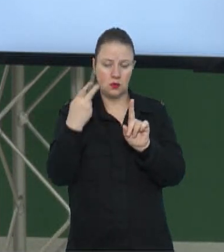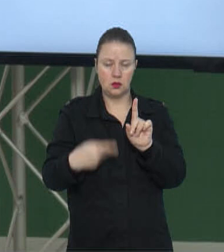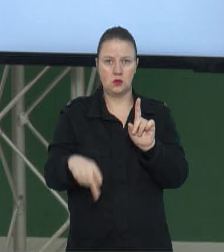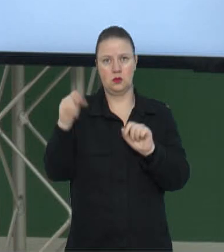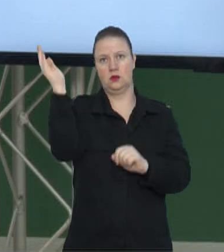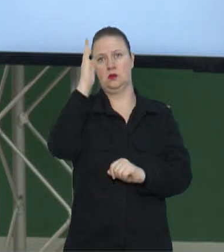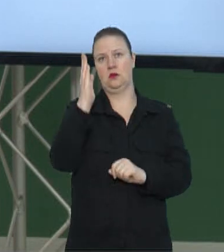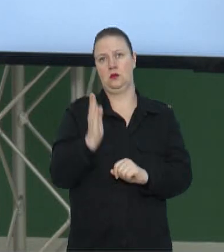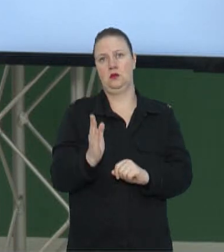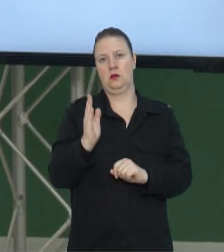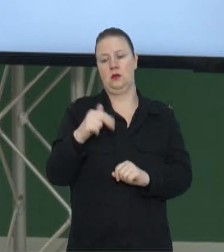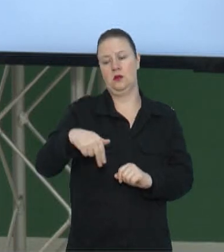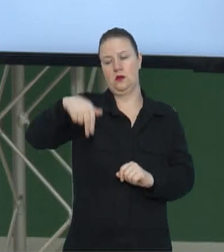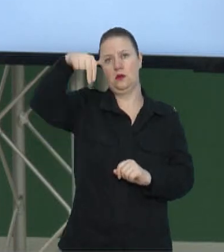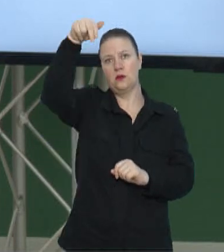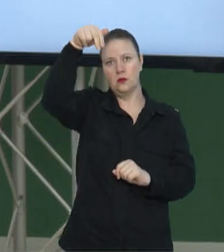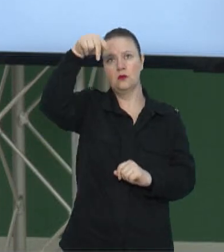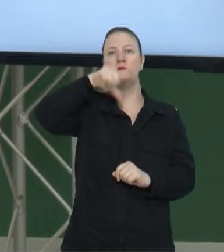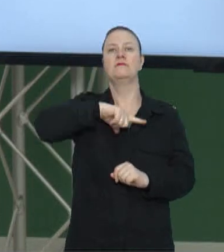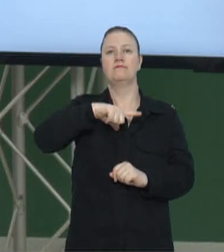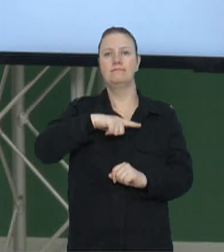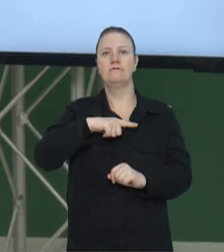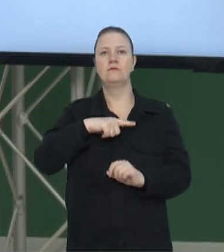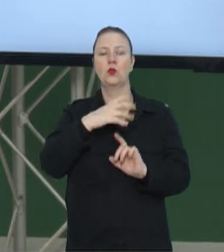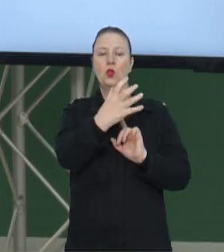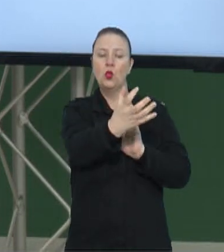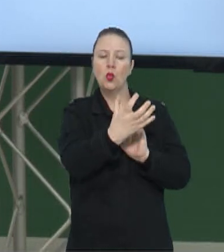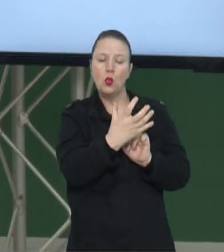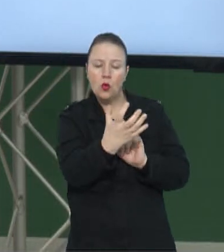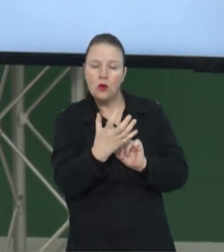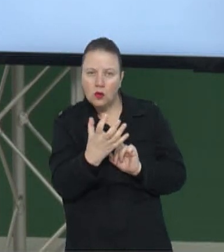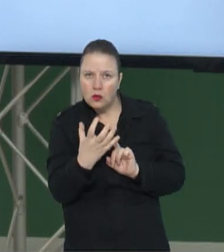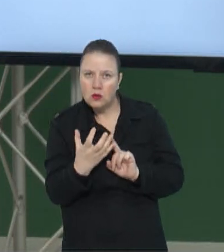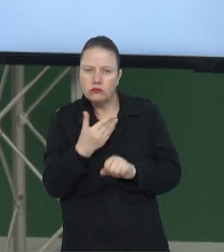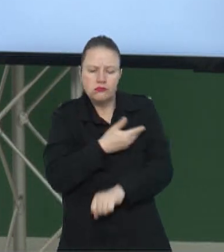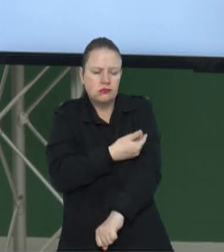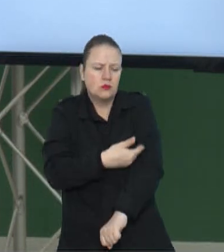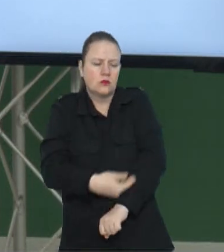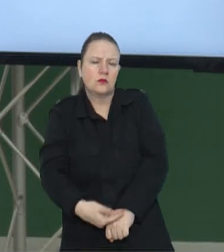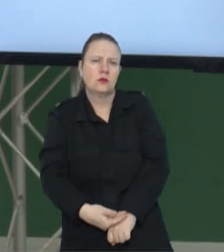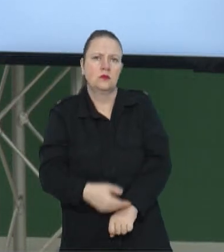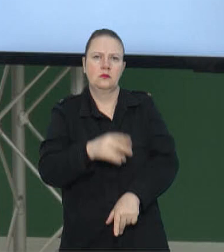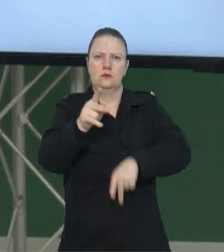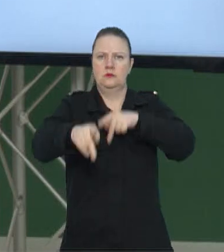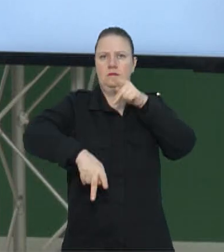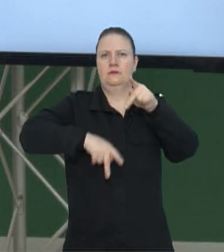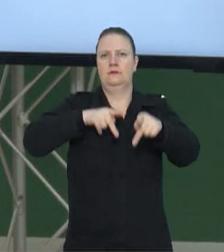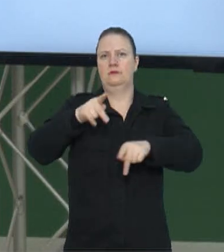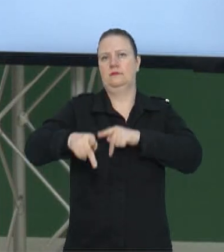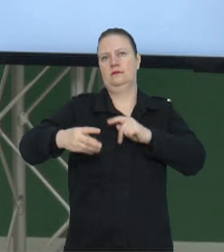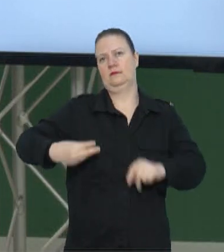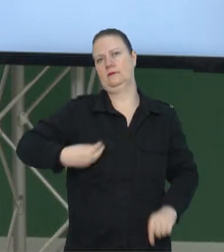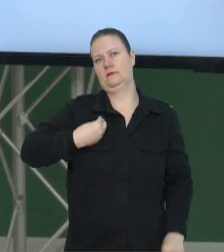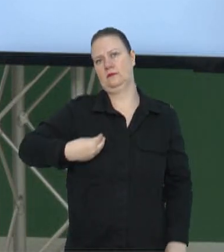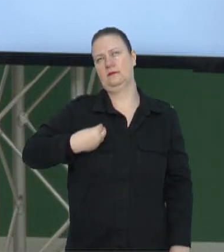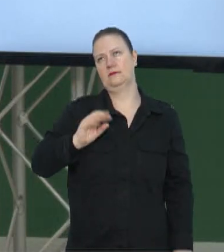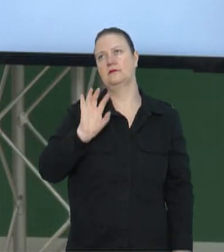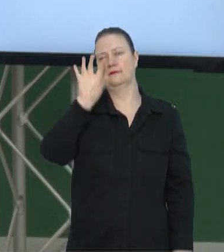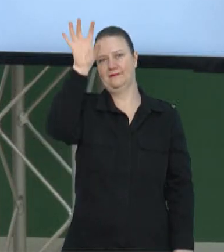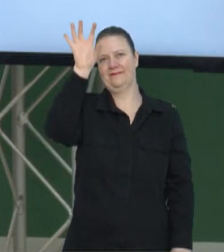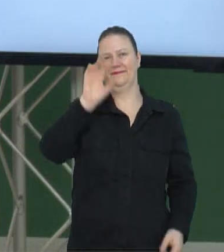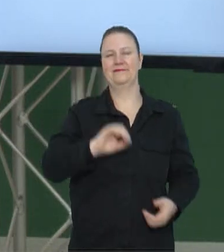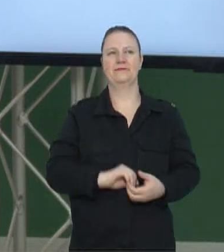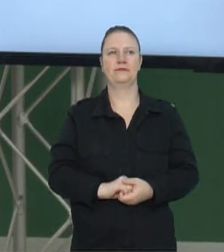Brasil, é a região norte. Então, isso vai se refletir nos próprios hábitos da população que vive naquela região,